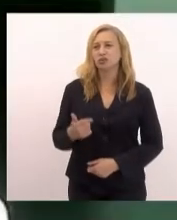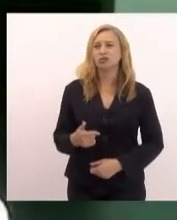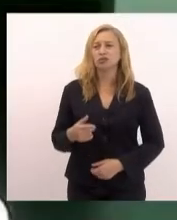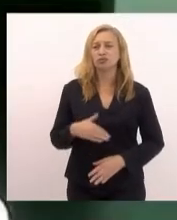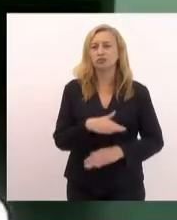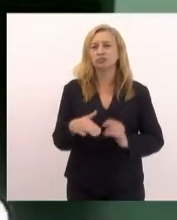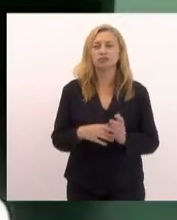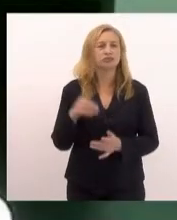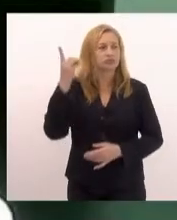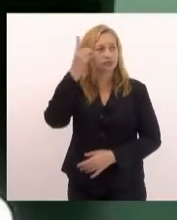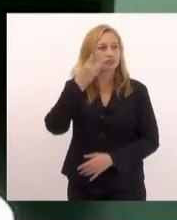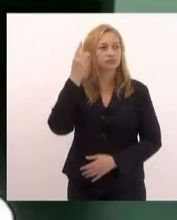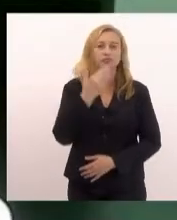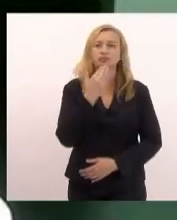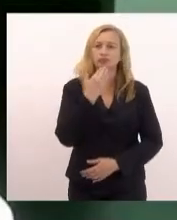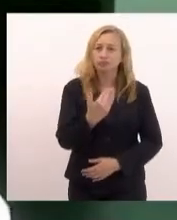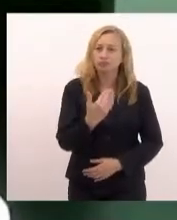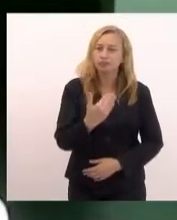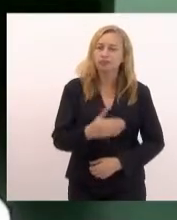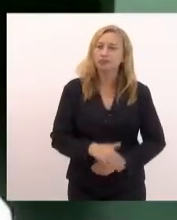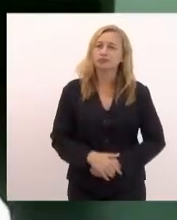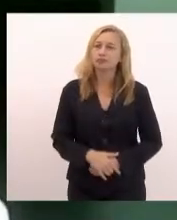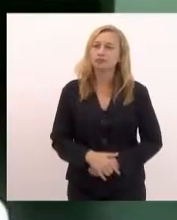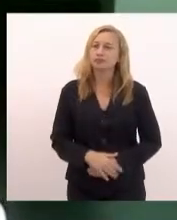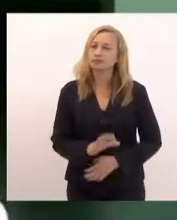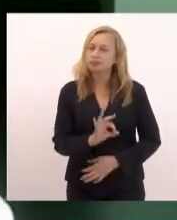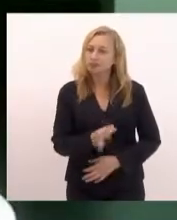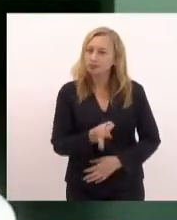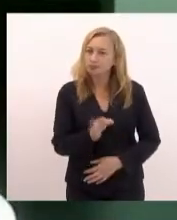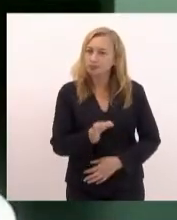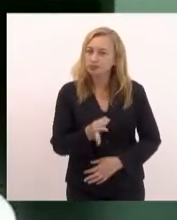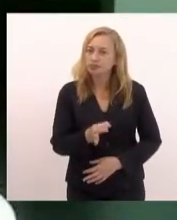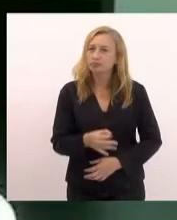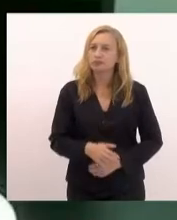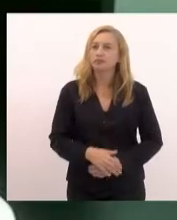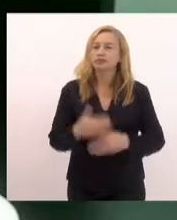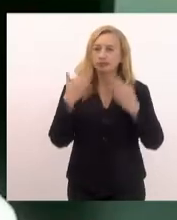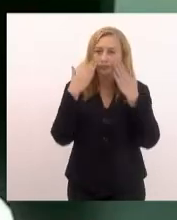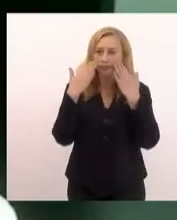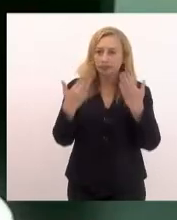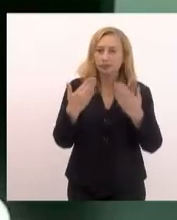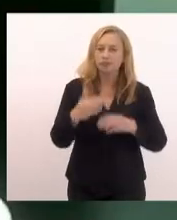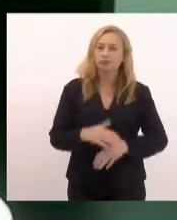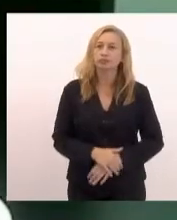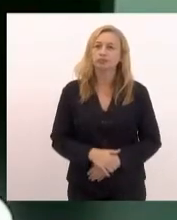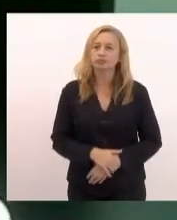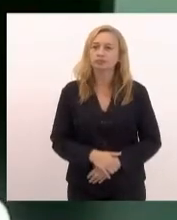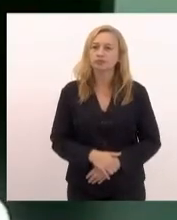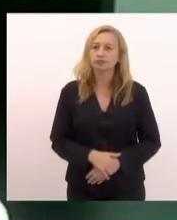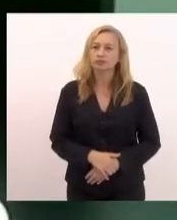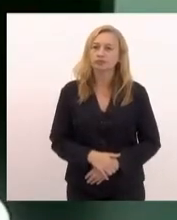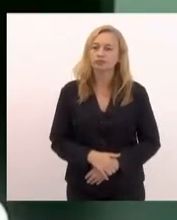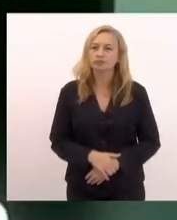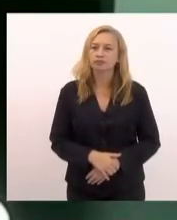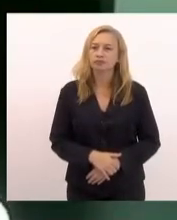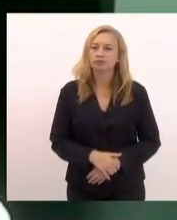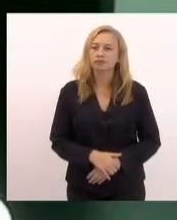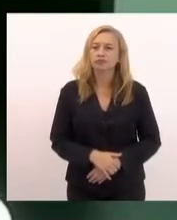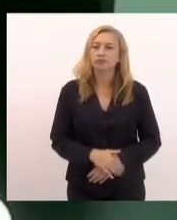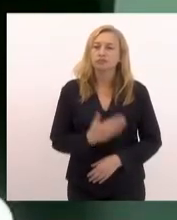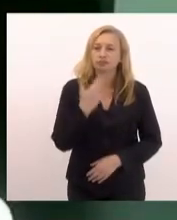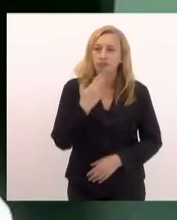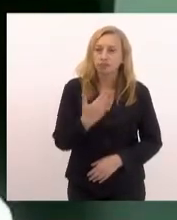senhores deputados, peço-se pela ordem justamente para apresentar uma moção de repúdio e pedido de